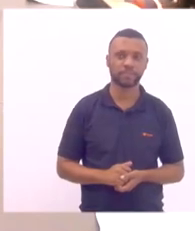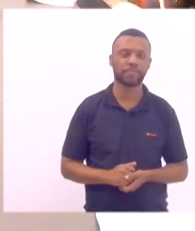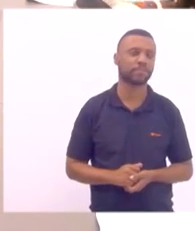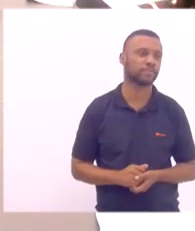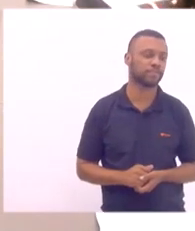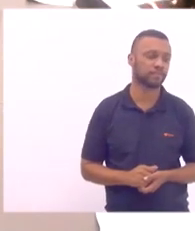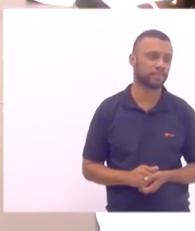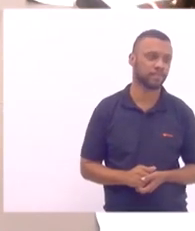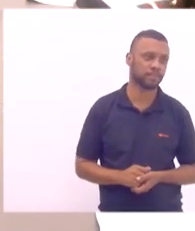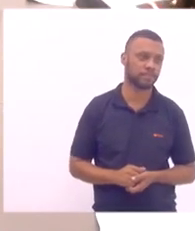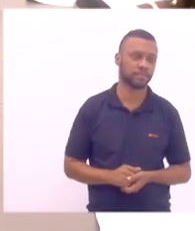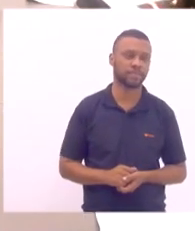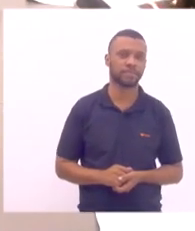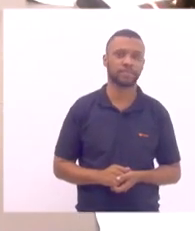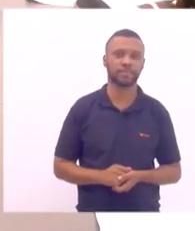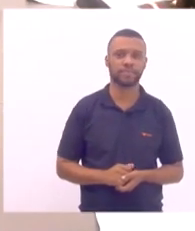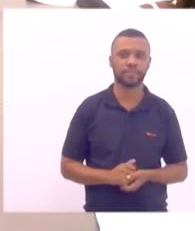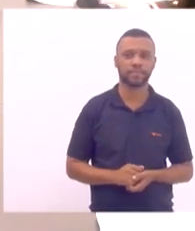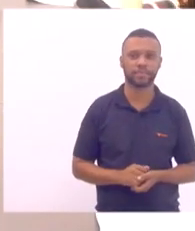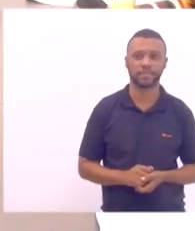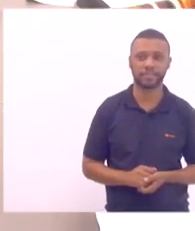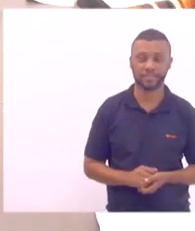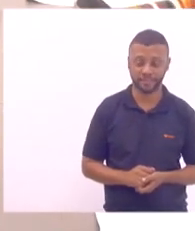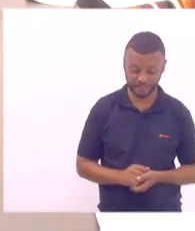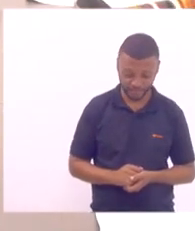1.106. Eu achei a mesma coisa.